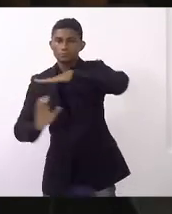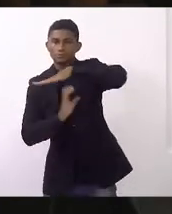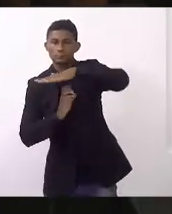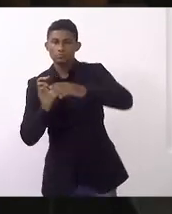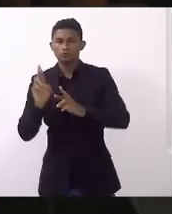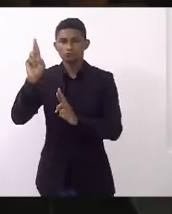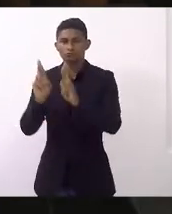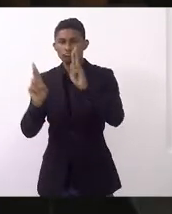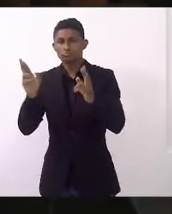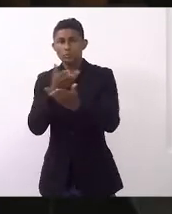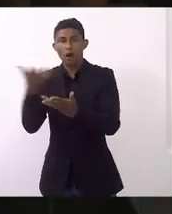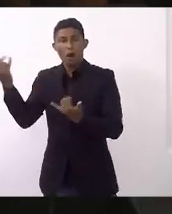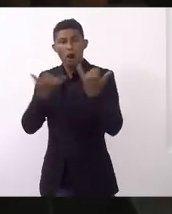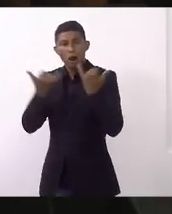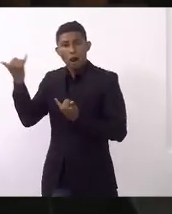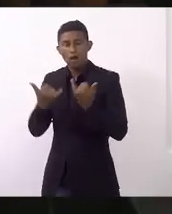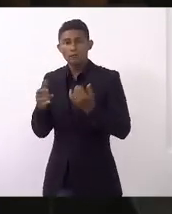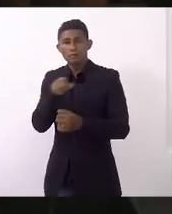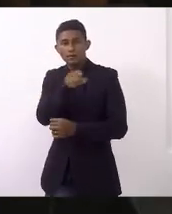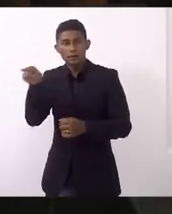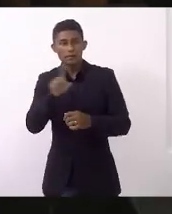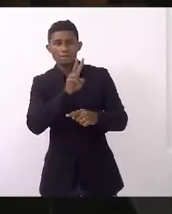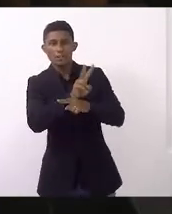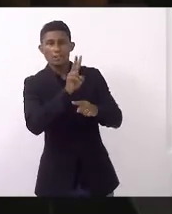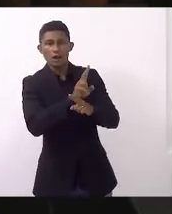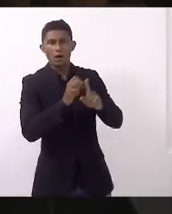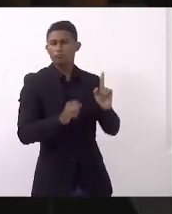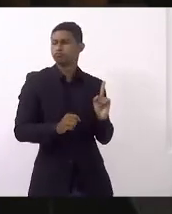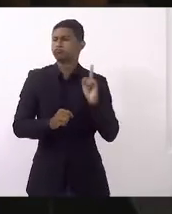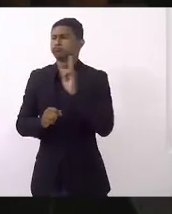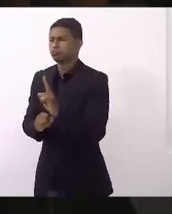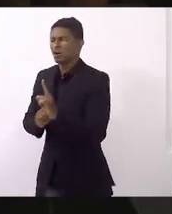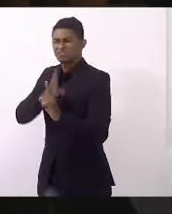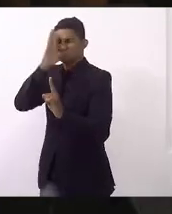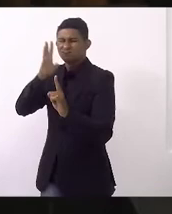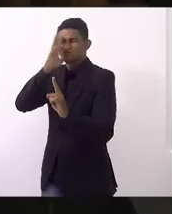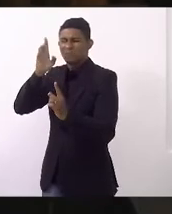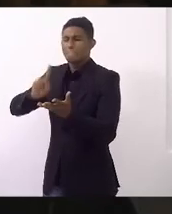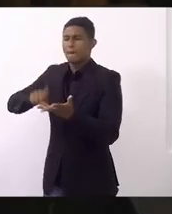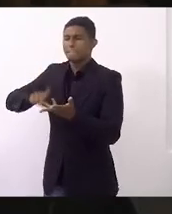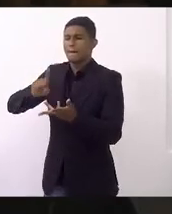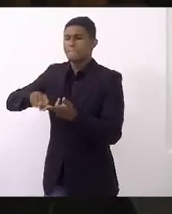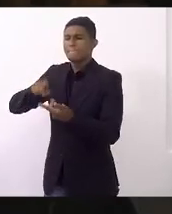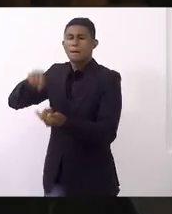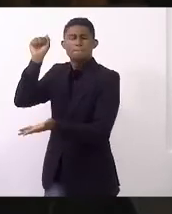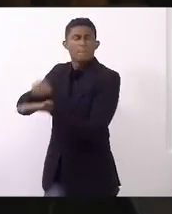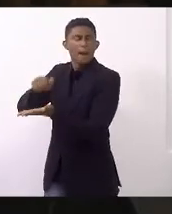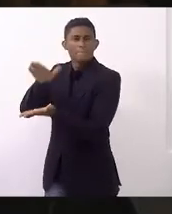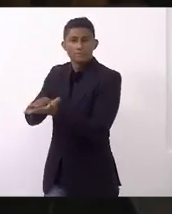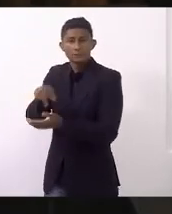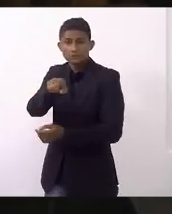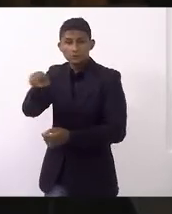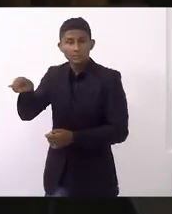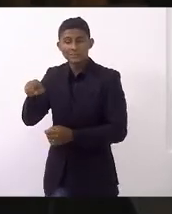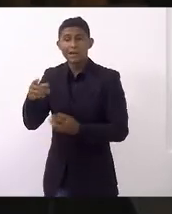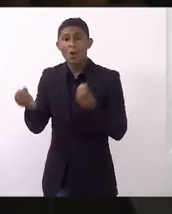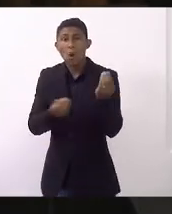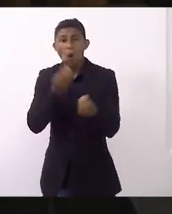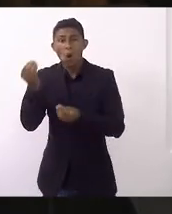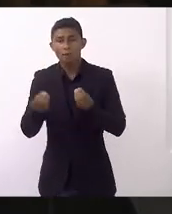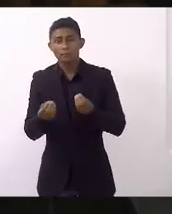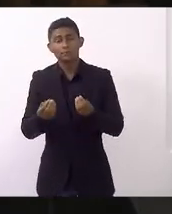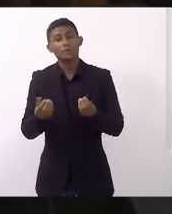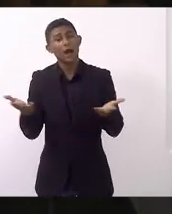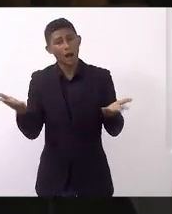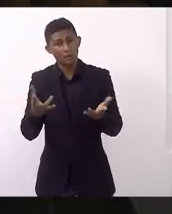defender da atuação desses fiscais, de uma atuação irresponsável. E chegou esse momento dessa casa